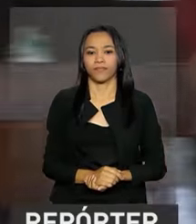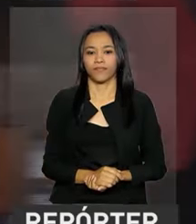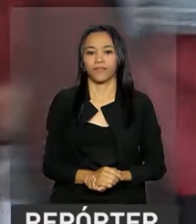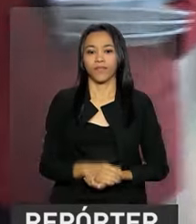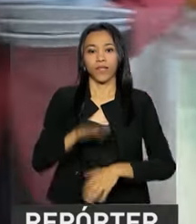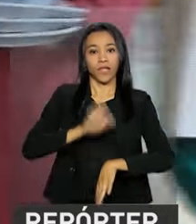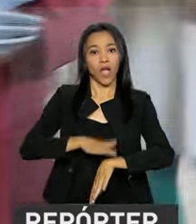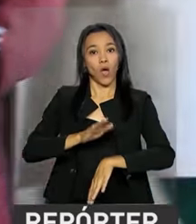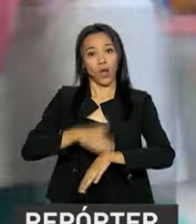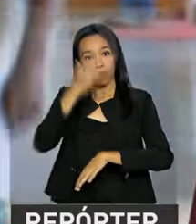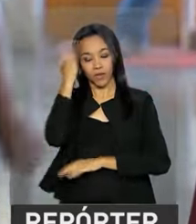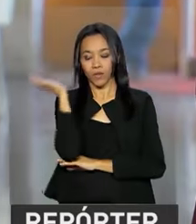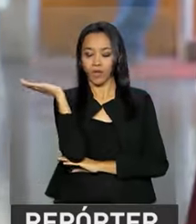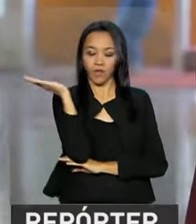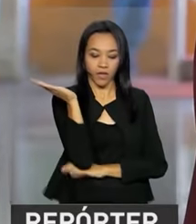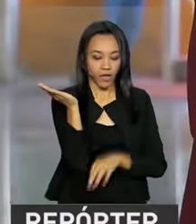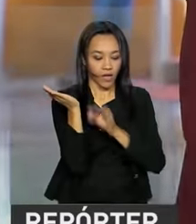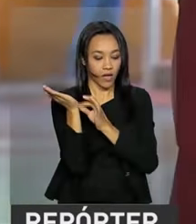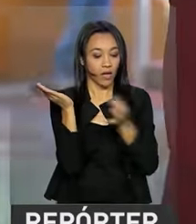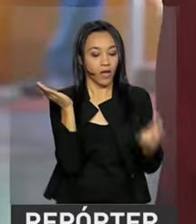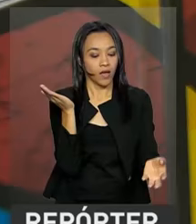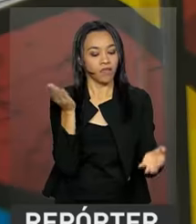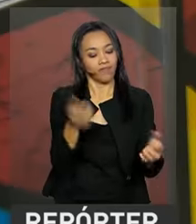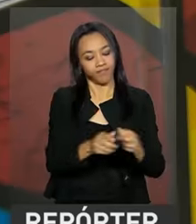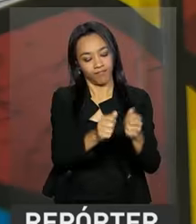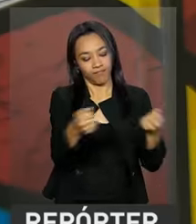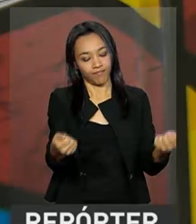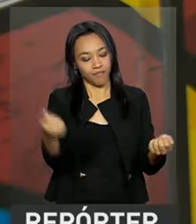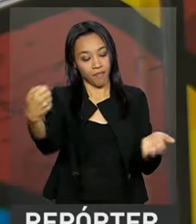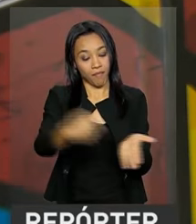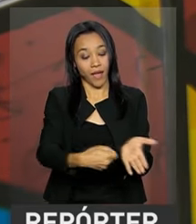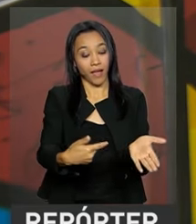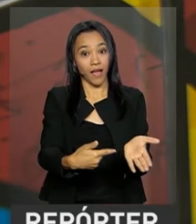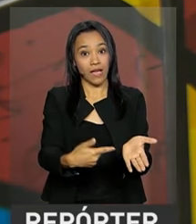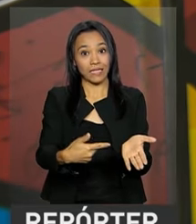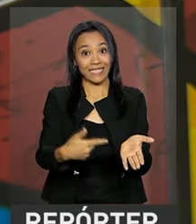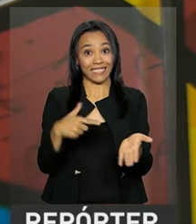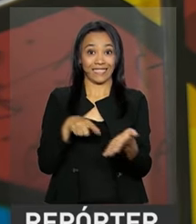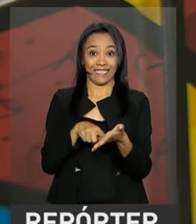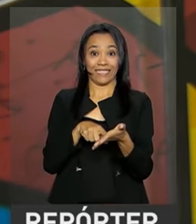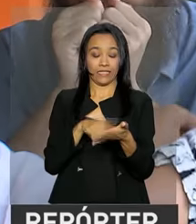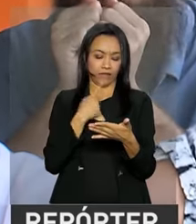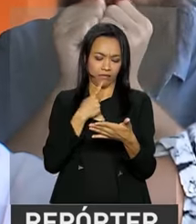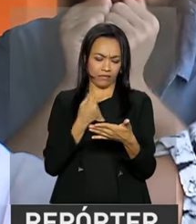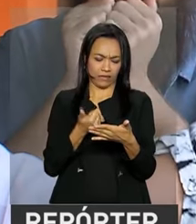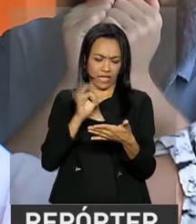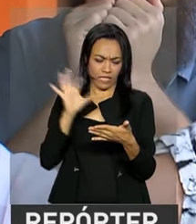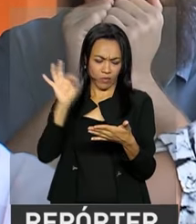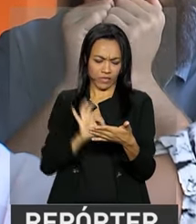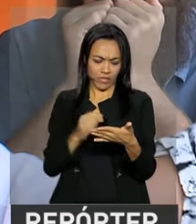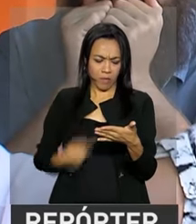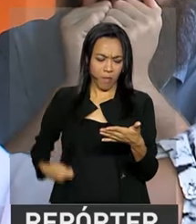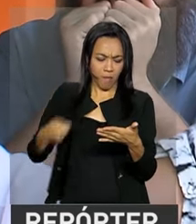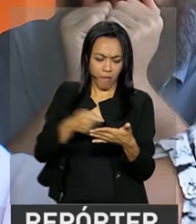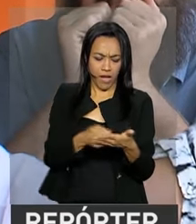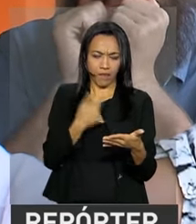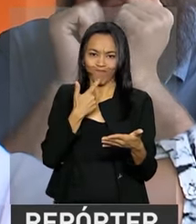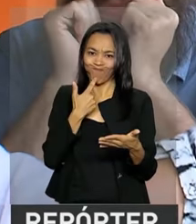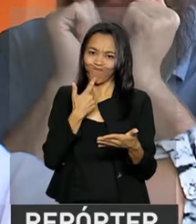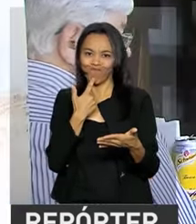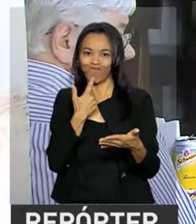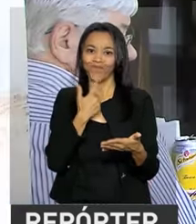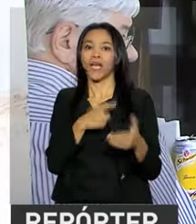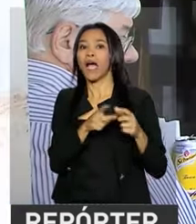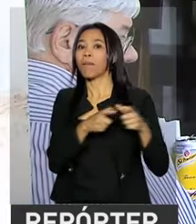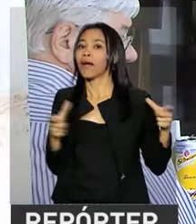Na hora que chega a conta, o pagamento dos 10% do serviço é opcional, mas a maioria dos clientes